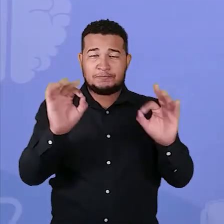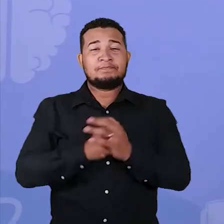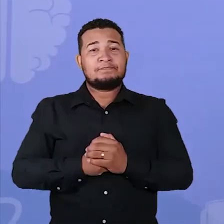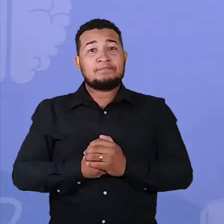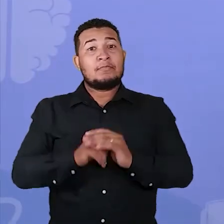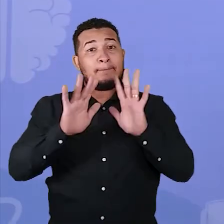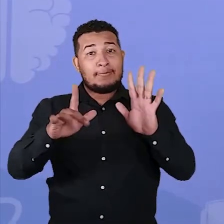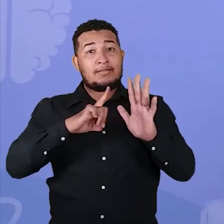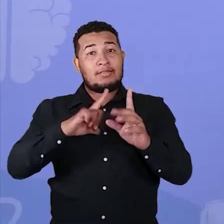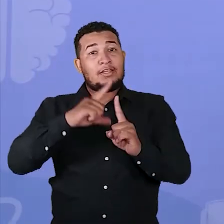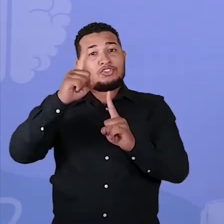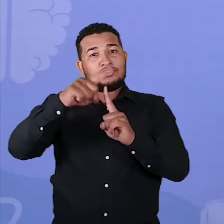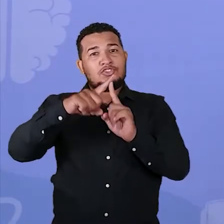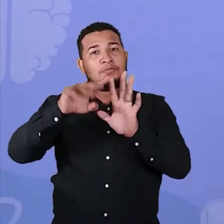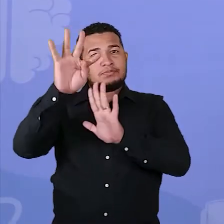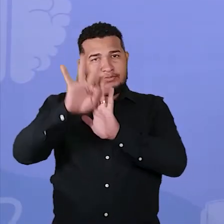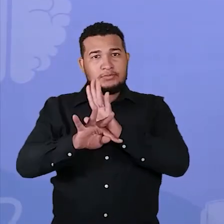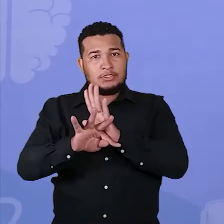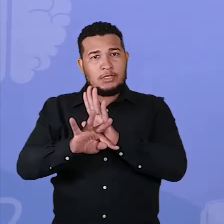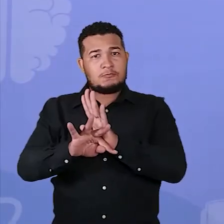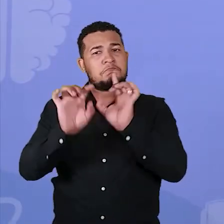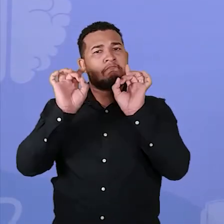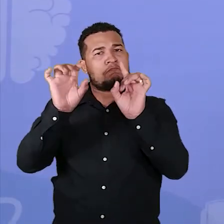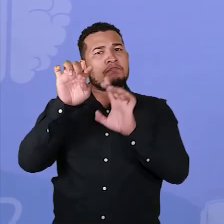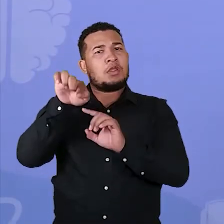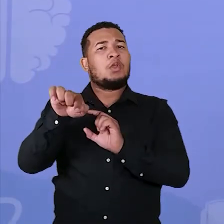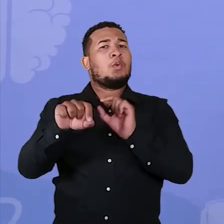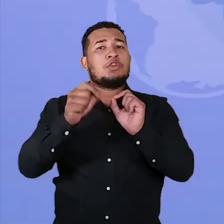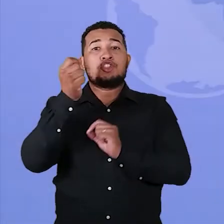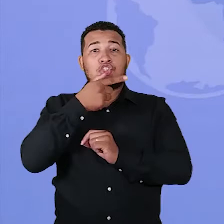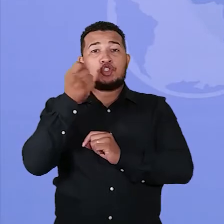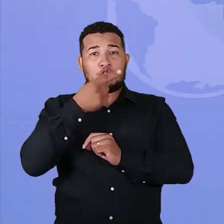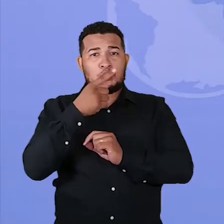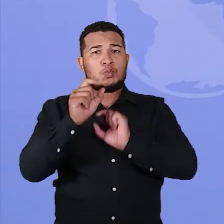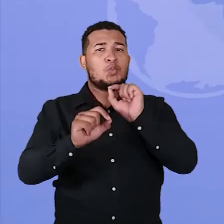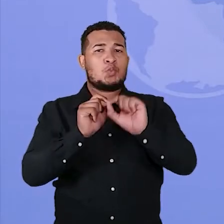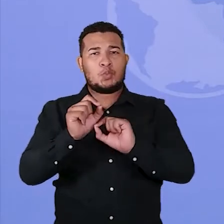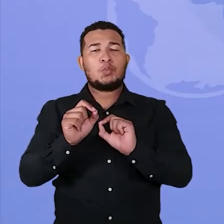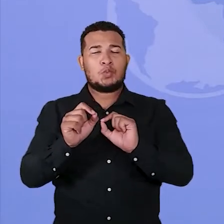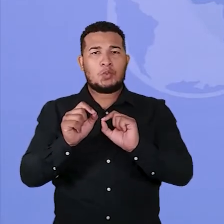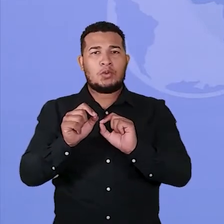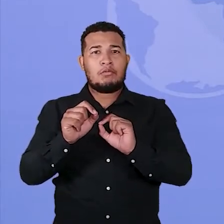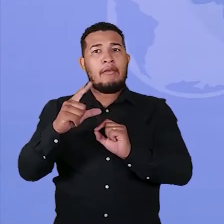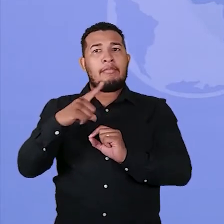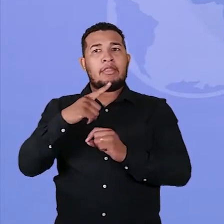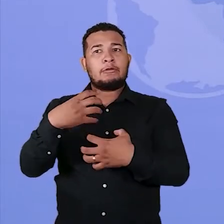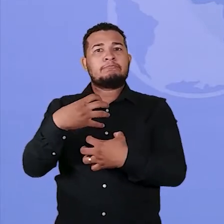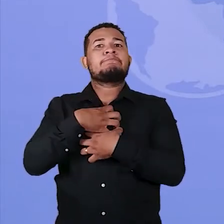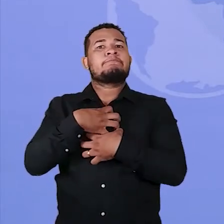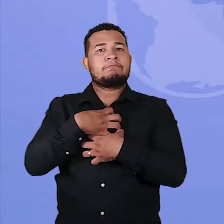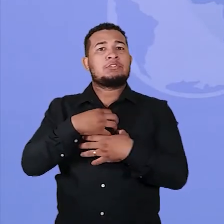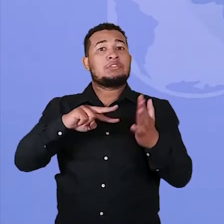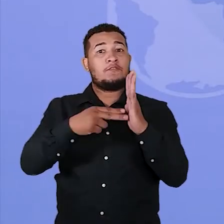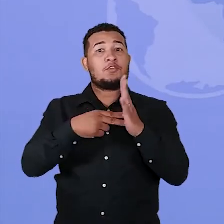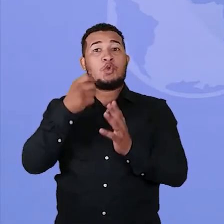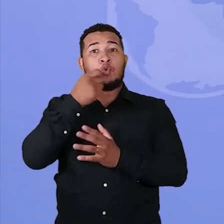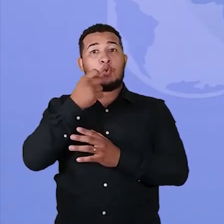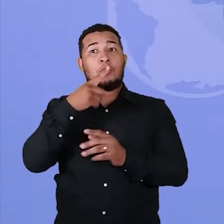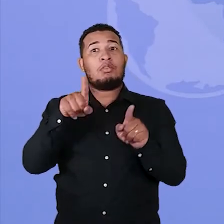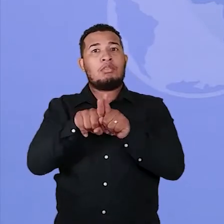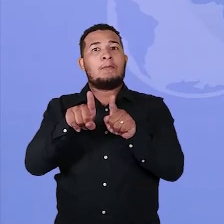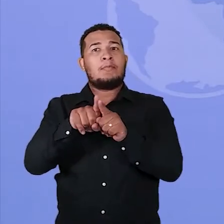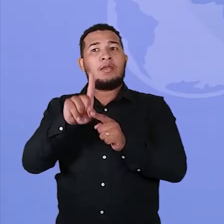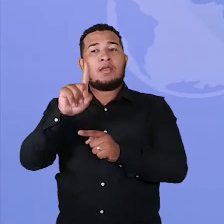Agora, existe um tipo de texto de humor que causa sentido de